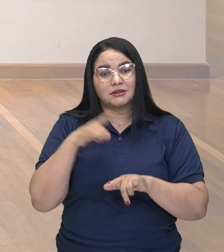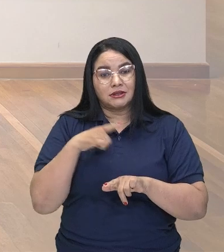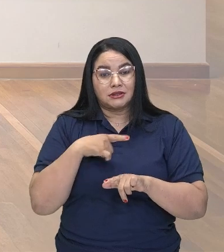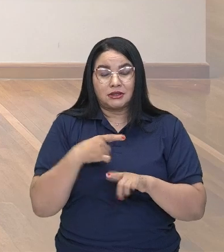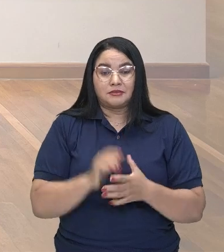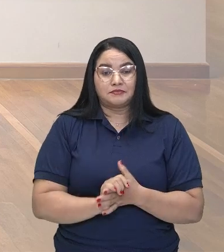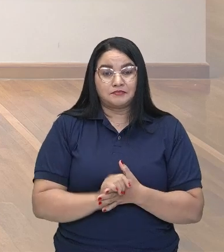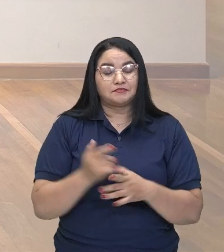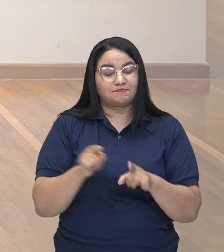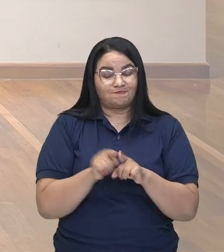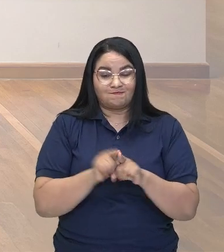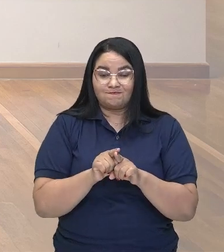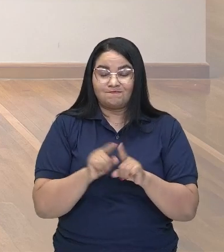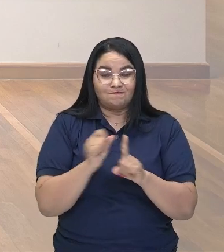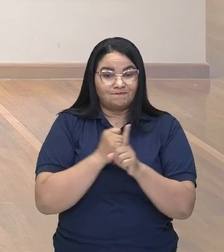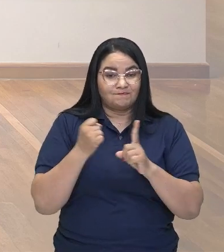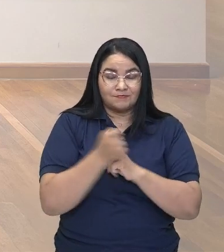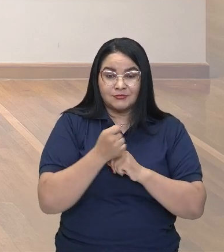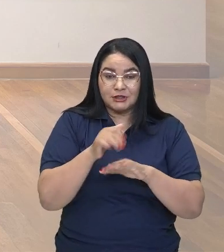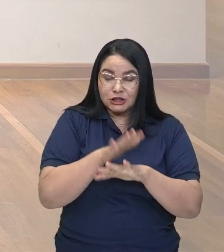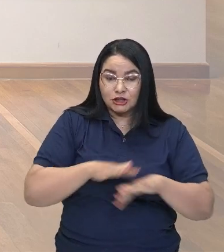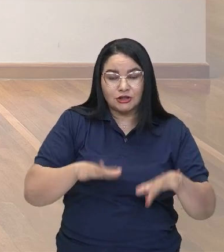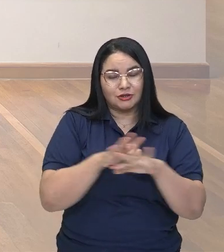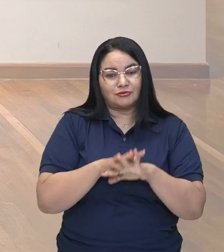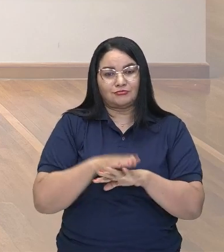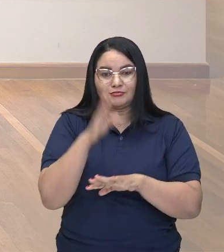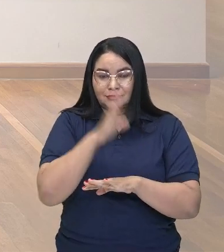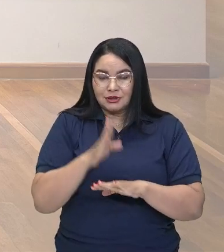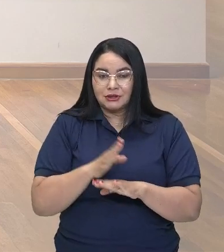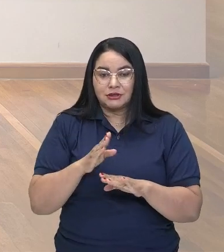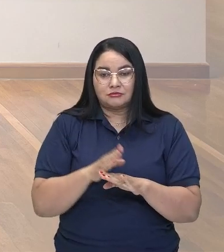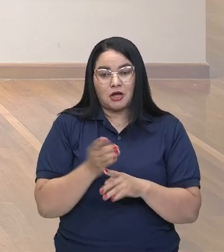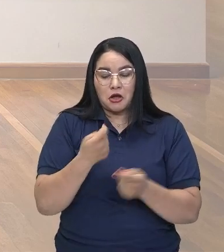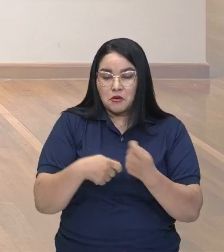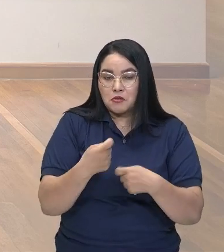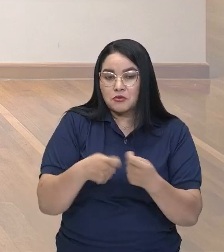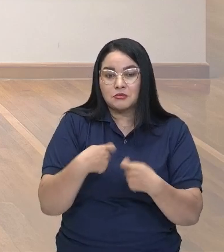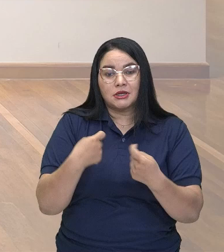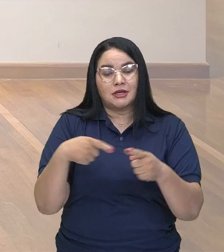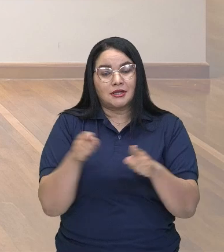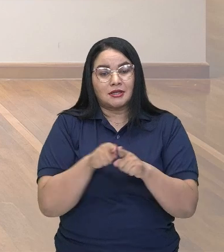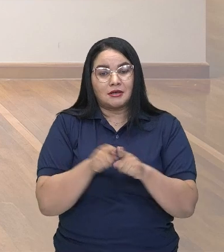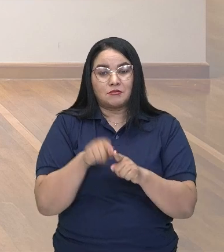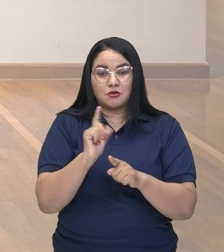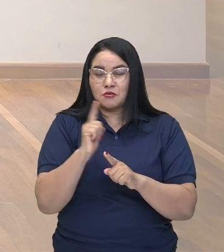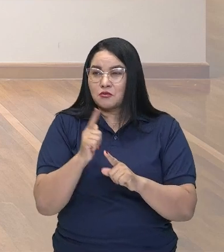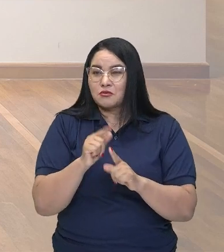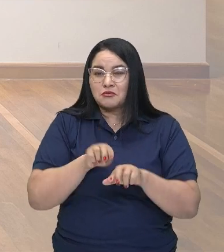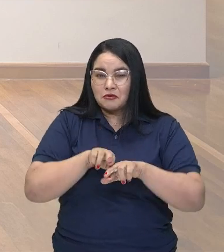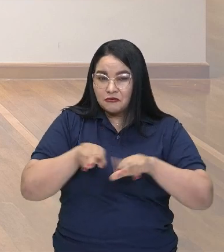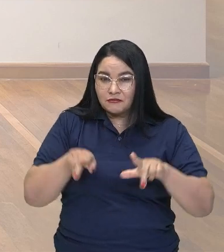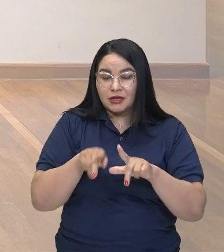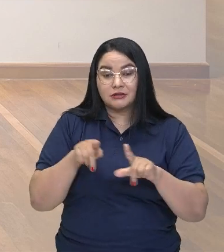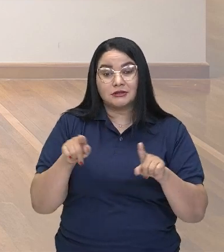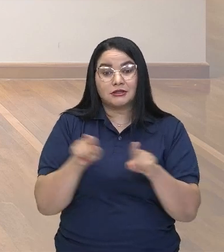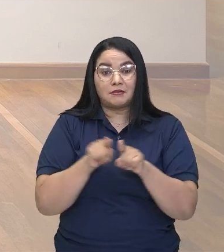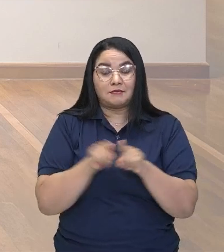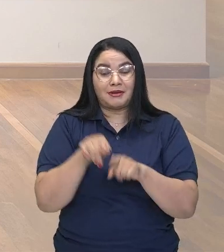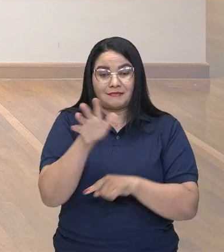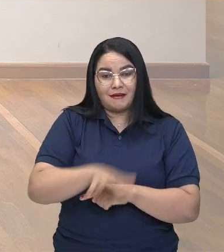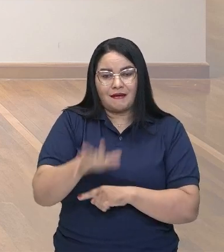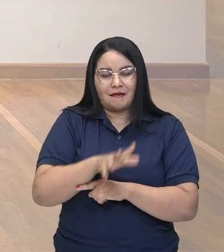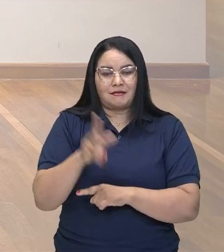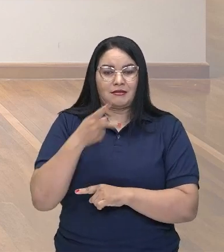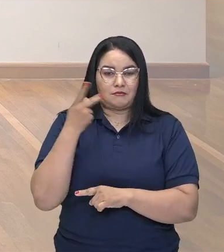estruturais na sociedade brasileira, tanto na questão da economia, quanto na questão social, quanto na questão política, né?